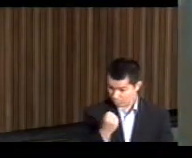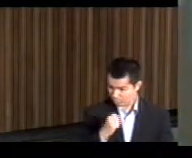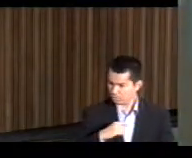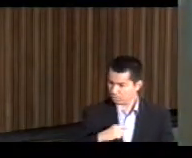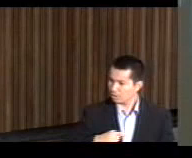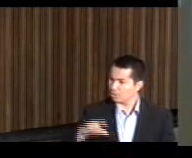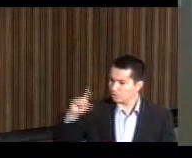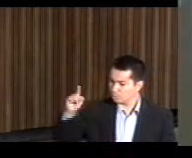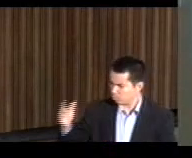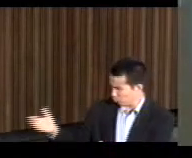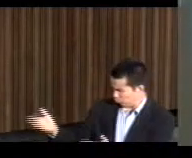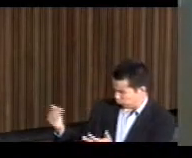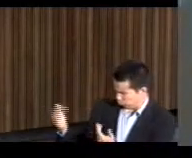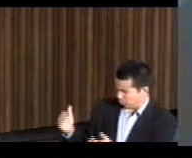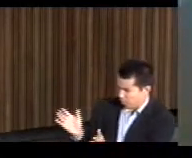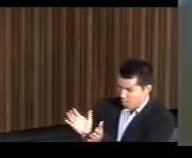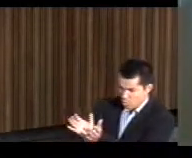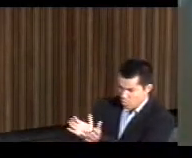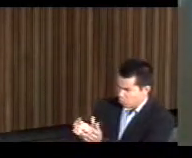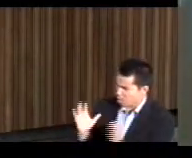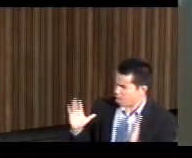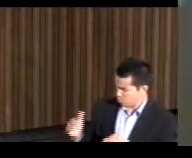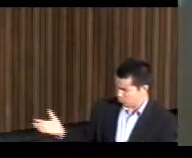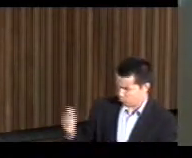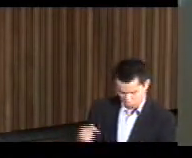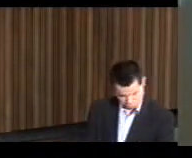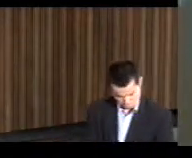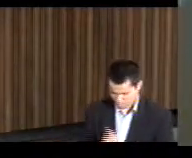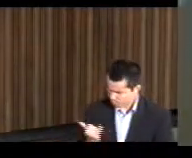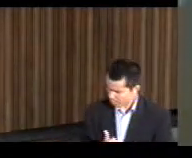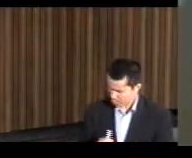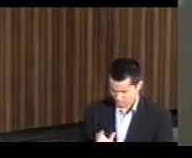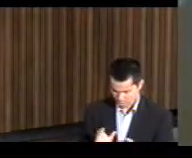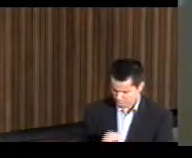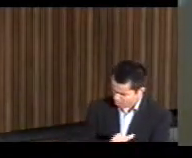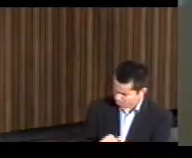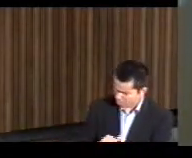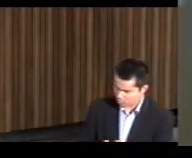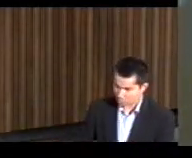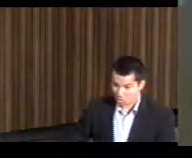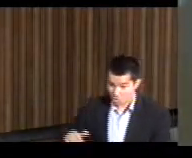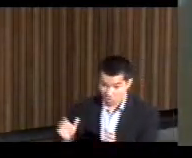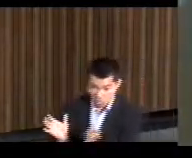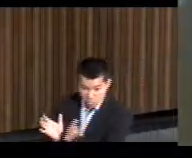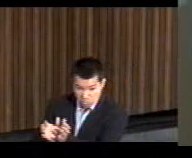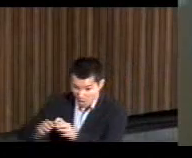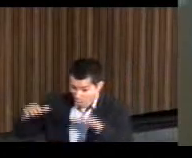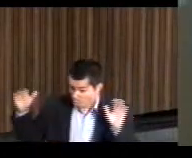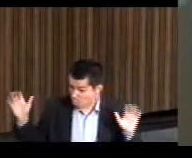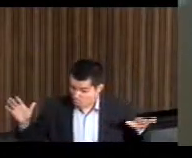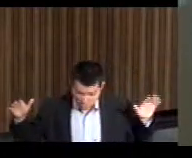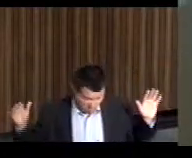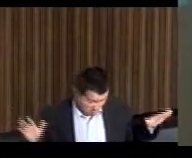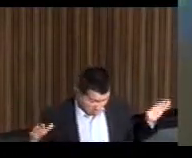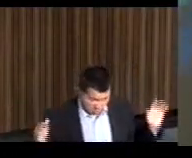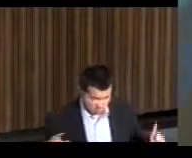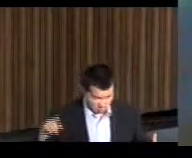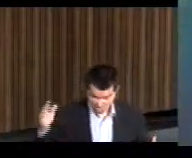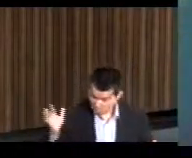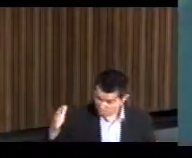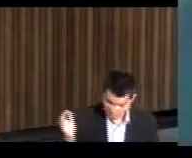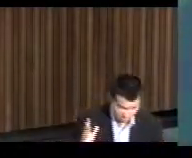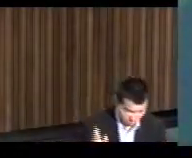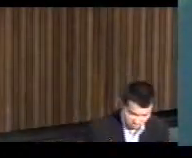estou falando sério, tá? Se você ler o capítulo 18, Deus confirma todas essas promessas,